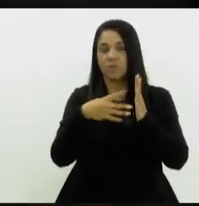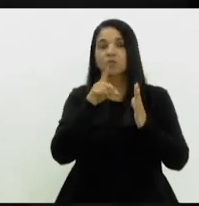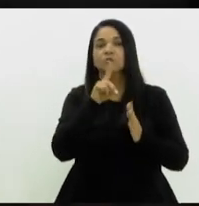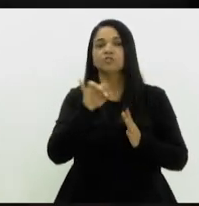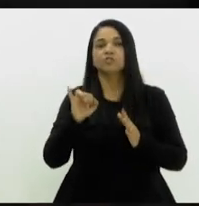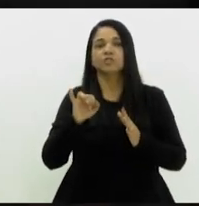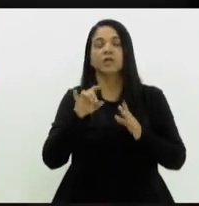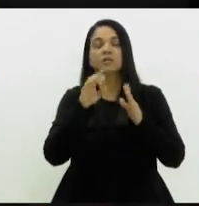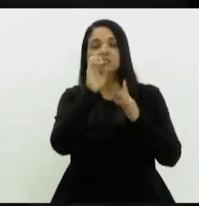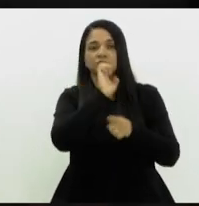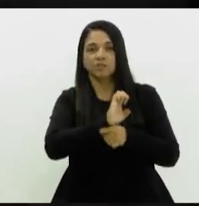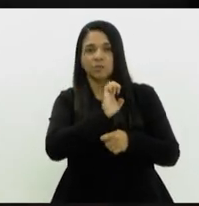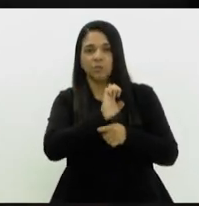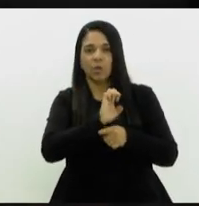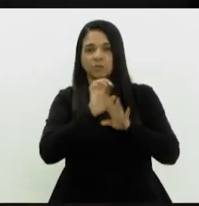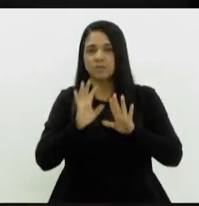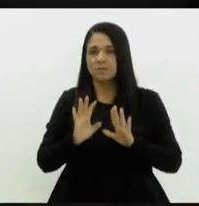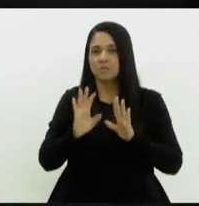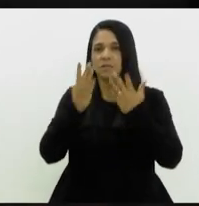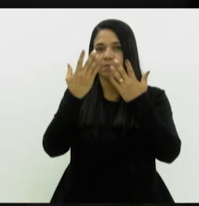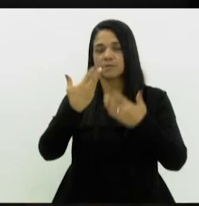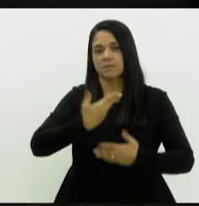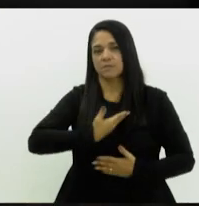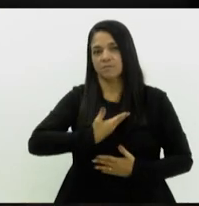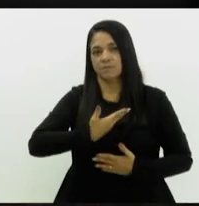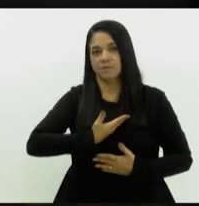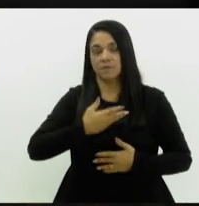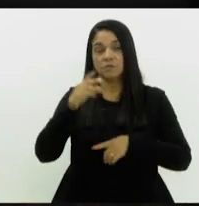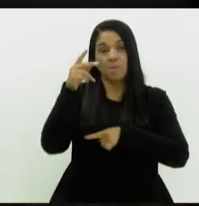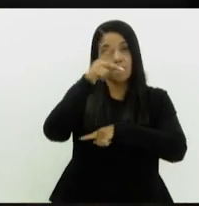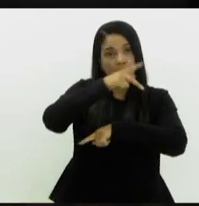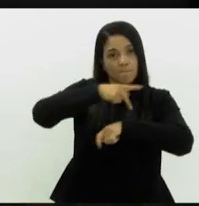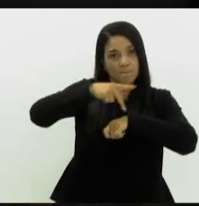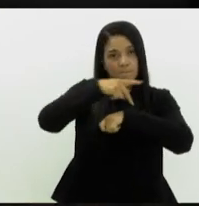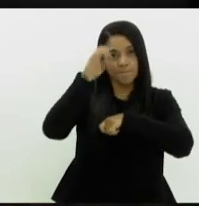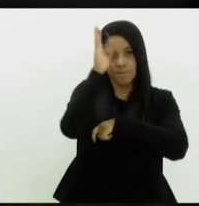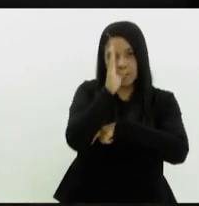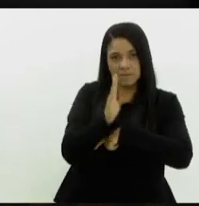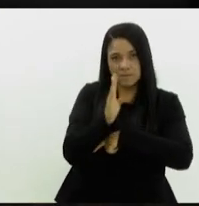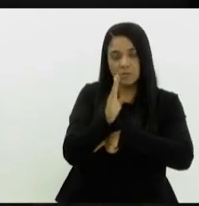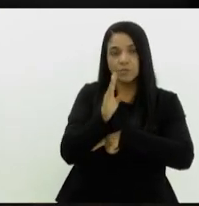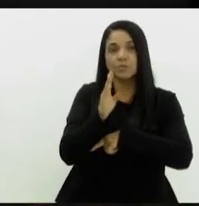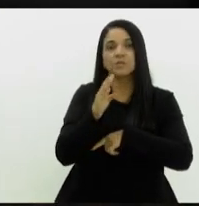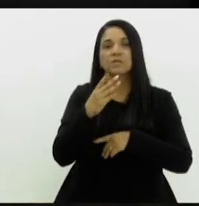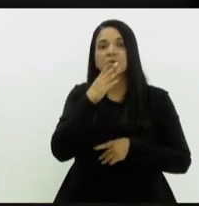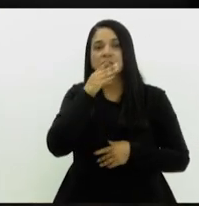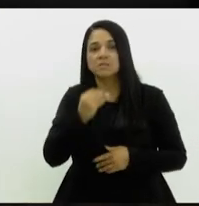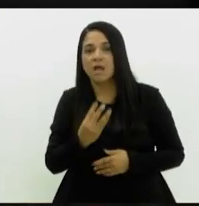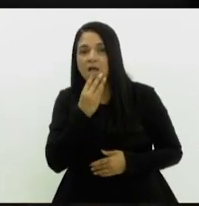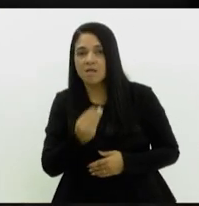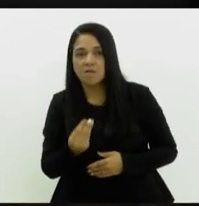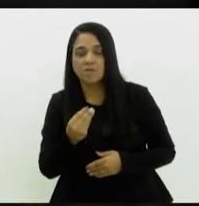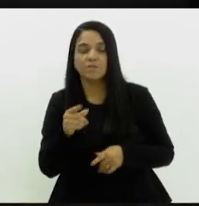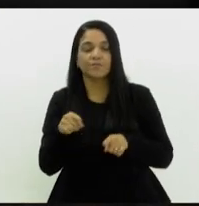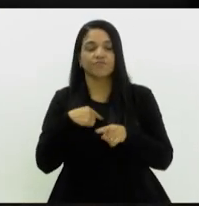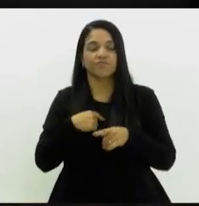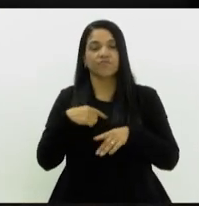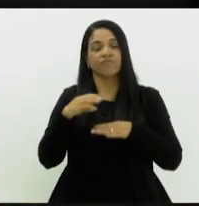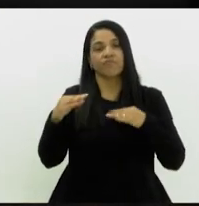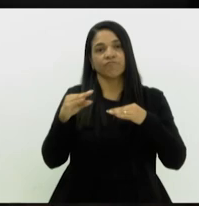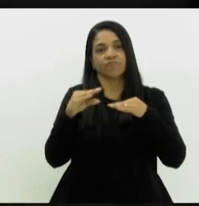dia estadual da celebração da amizade entre Brasil e Israel. Parecer da Comissão de Constituição e Justiça